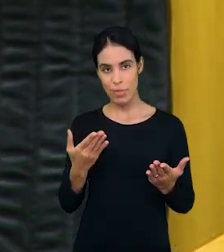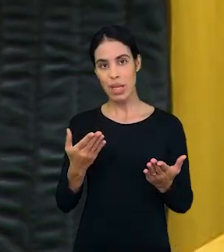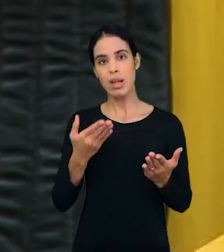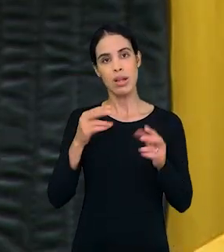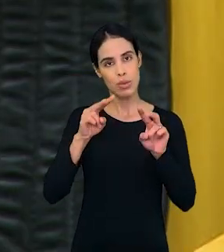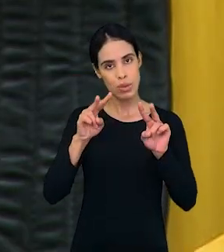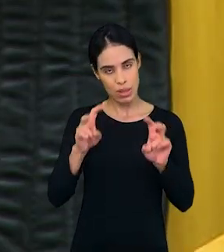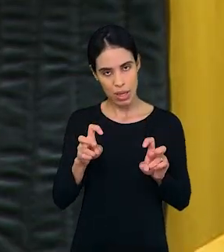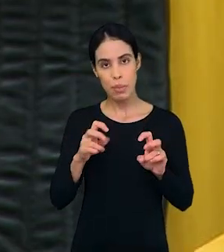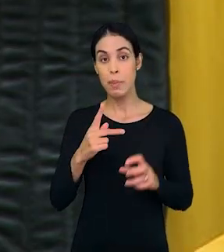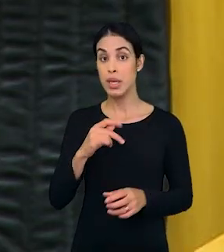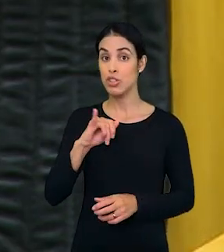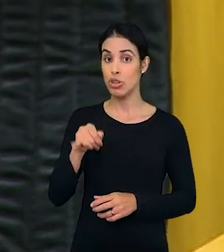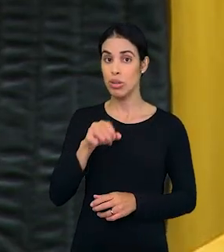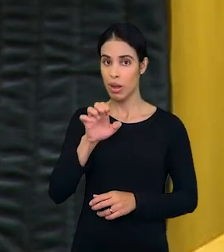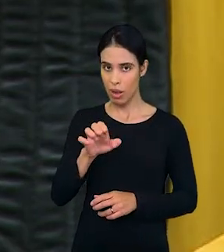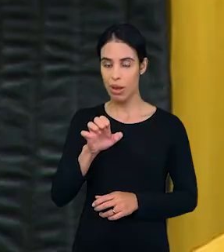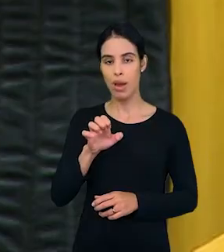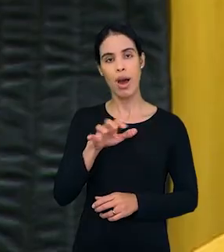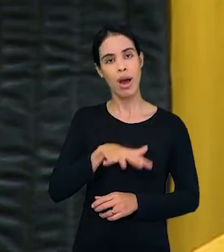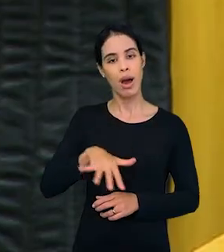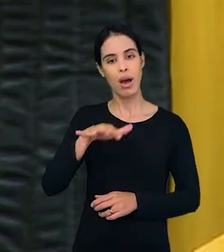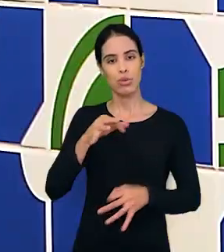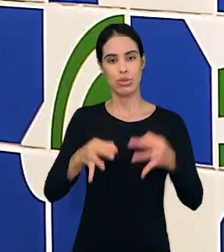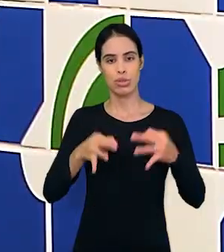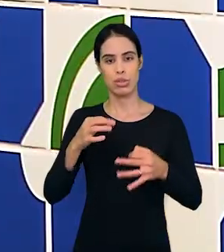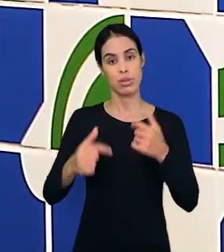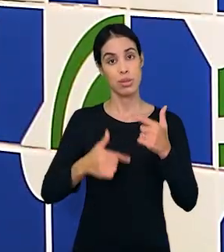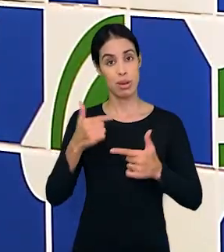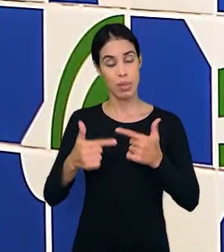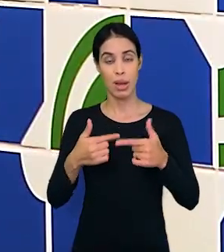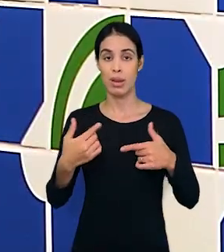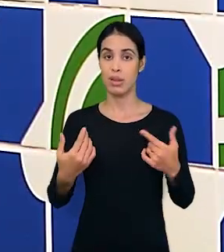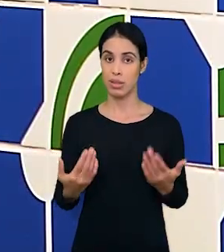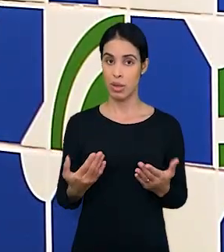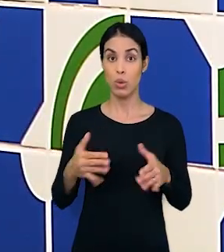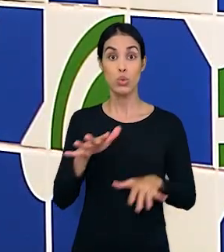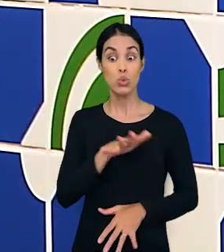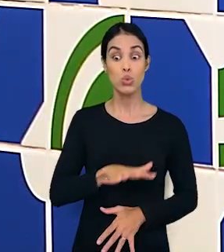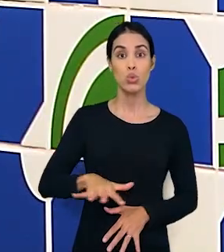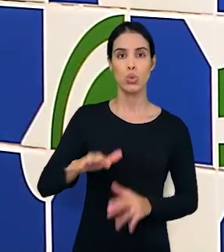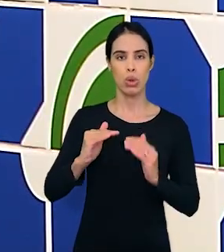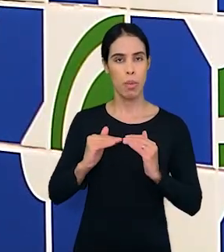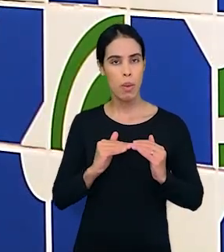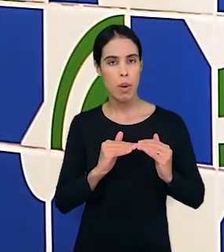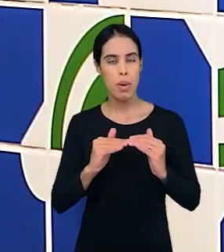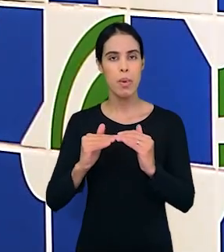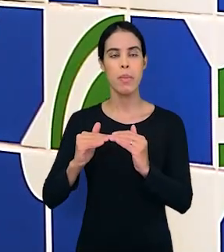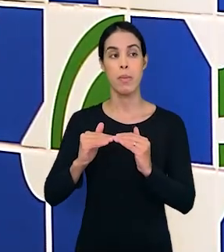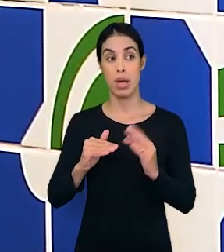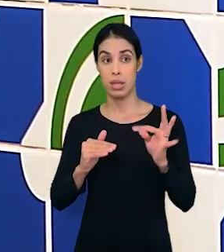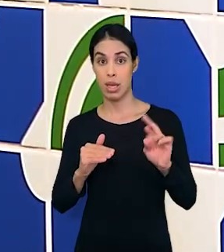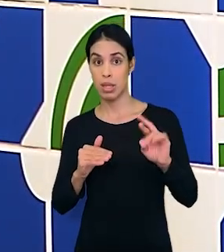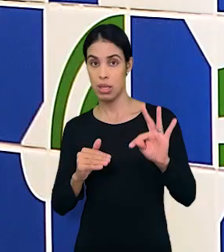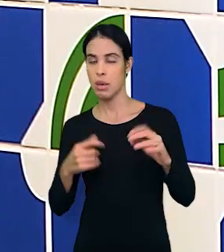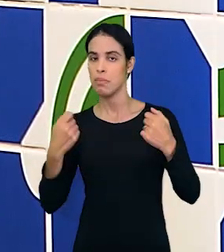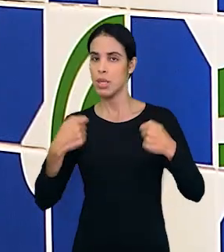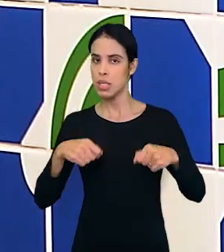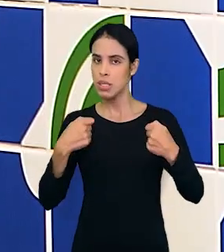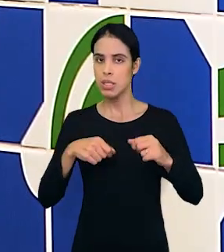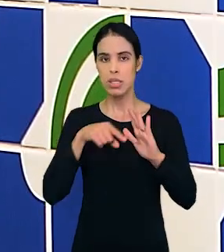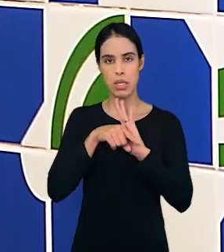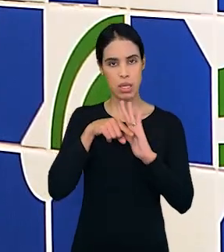Trabalho, que trata do PJE na Justiça Trabalhista. Assim, por unanimidade, ficou definido que a Corte Regional terá